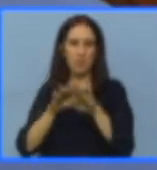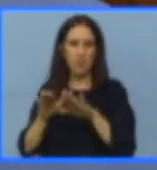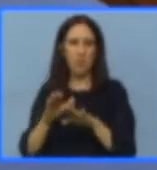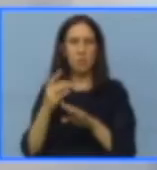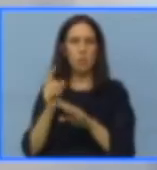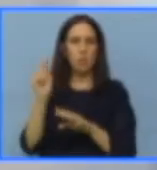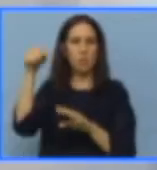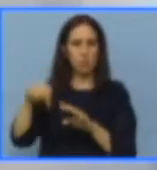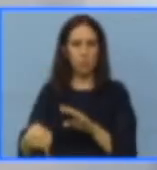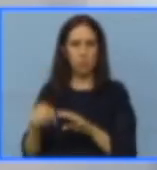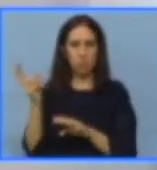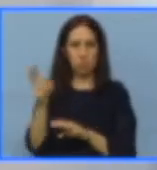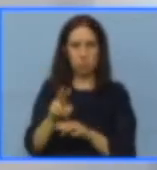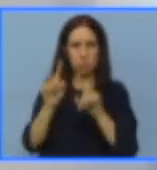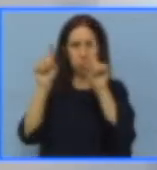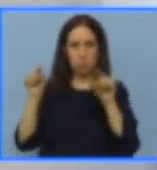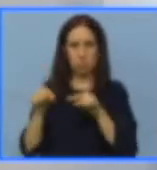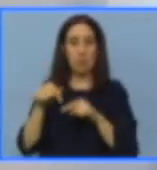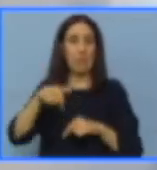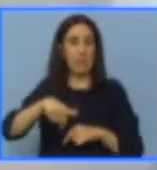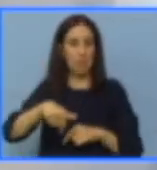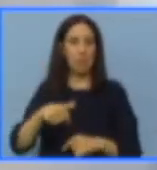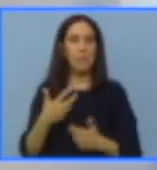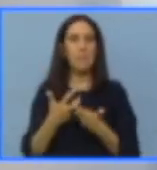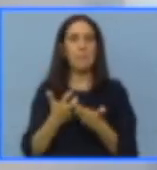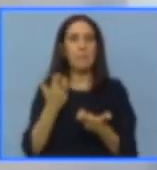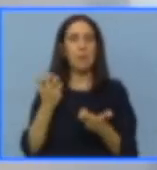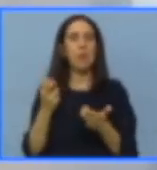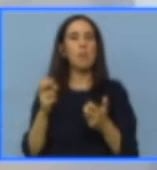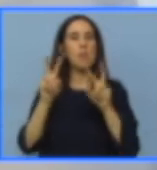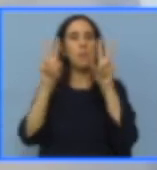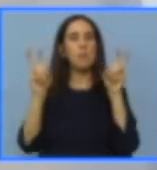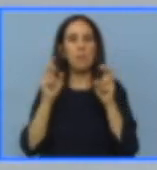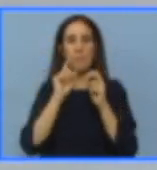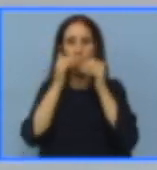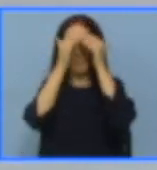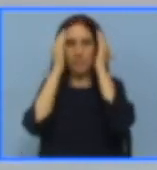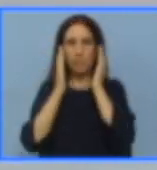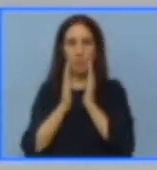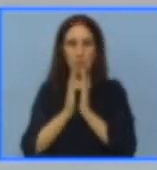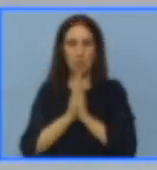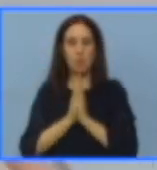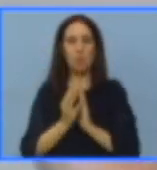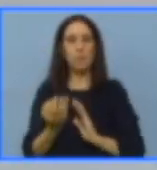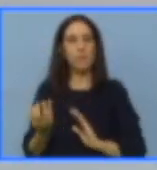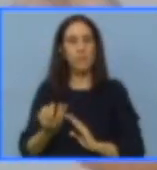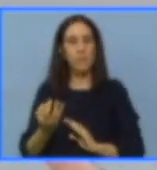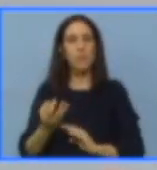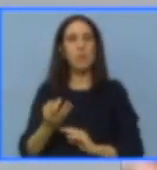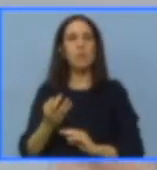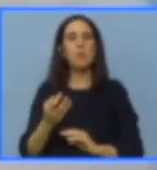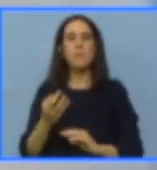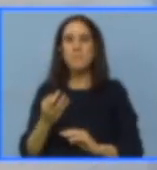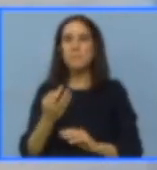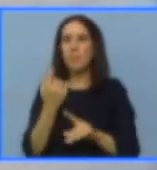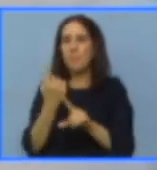norte a sul. Aqui quisemos fazer, evidentemente, a questão do tema mariano e termos a esmagadora